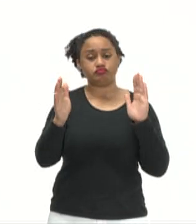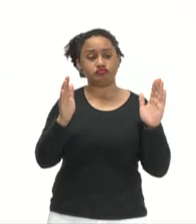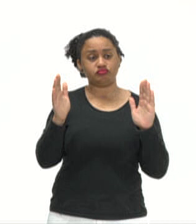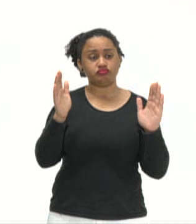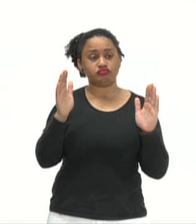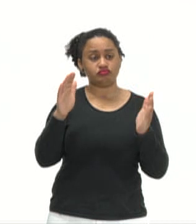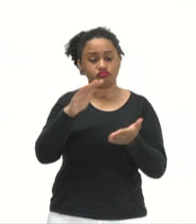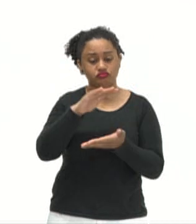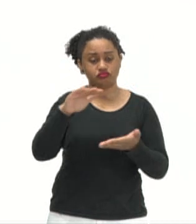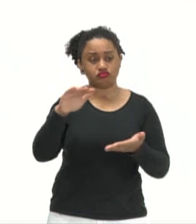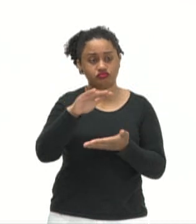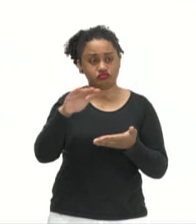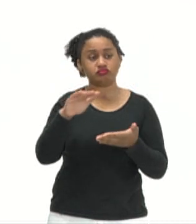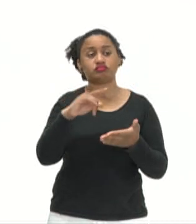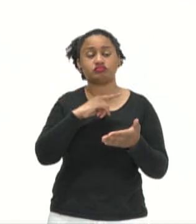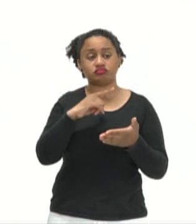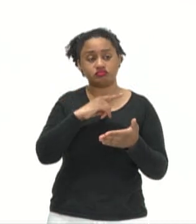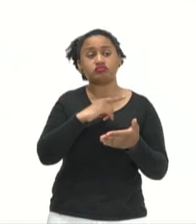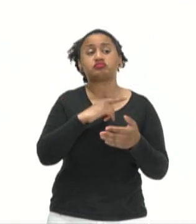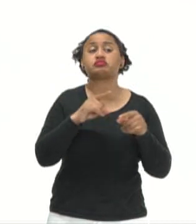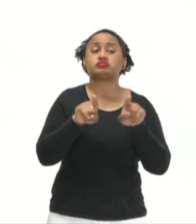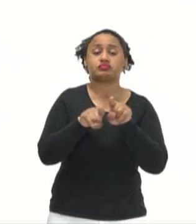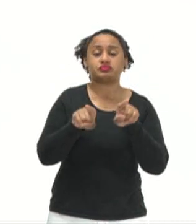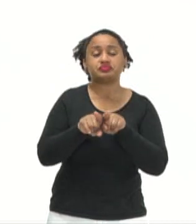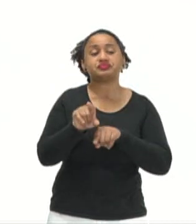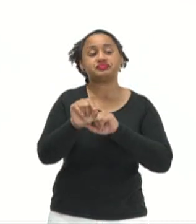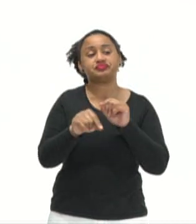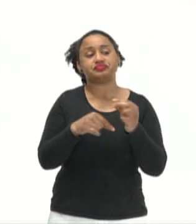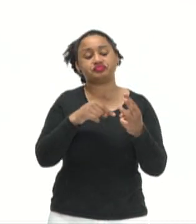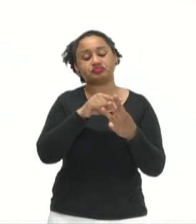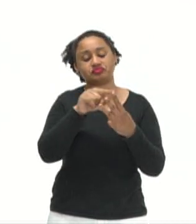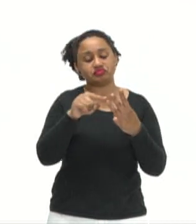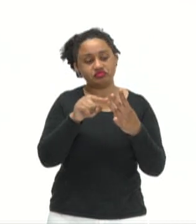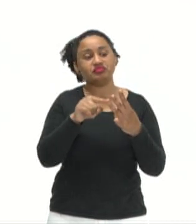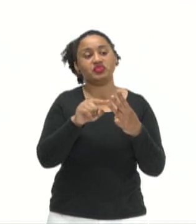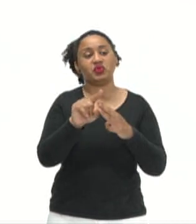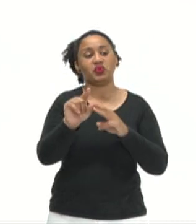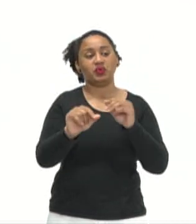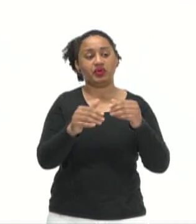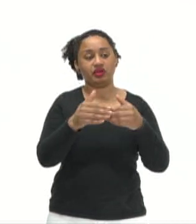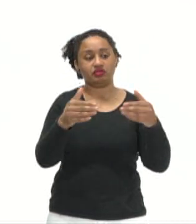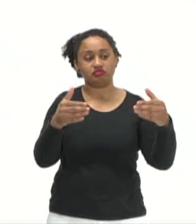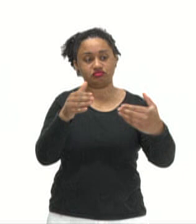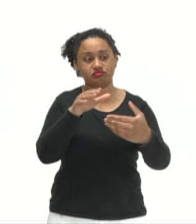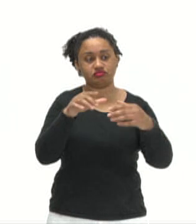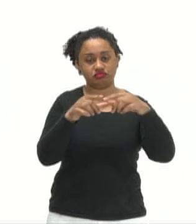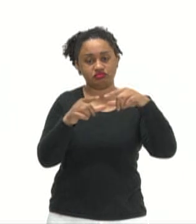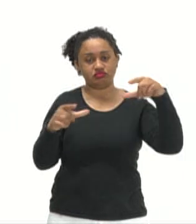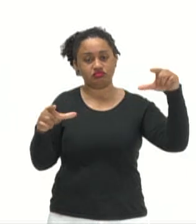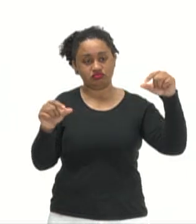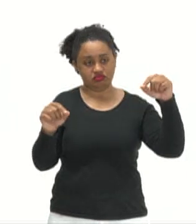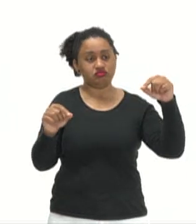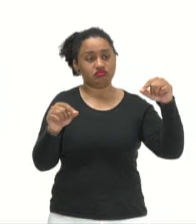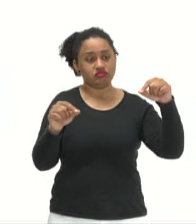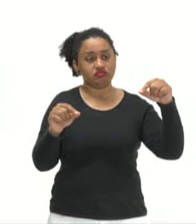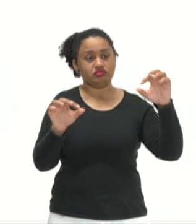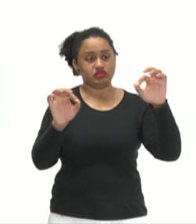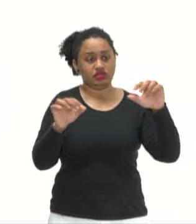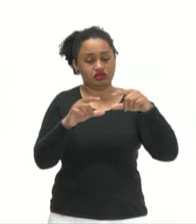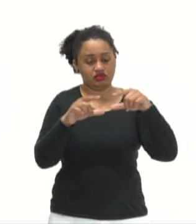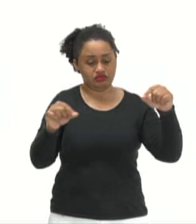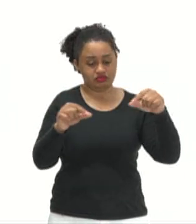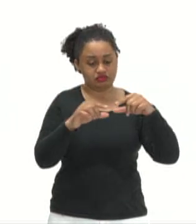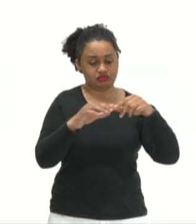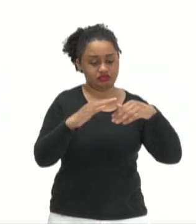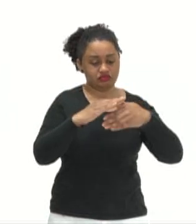paralelas congruentes e pelo menos 3 faces paralelogrâmicas, ou seja, lados paralelos 2